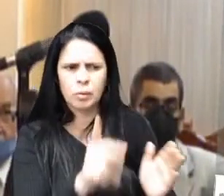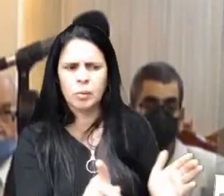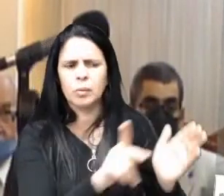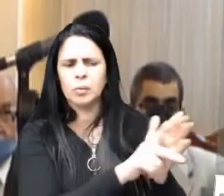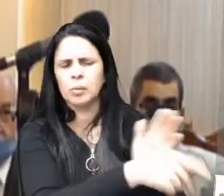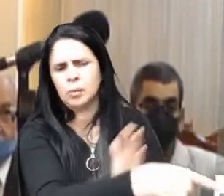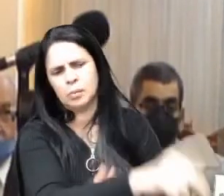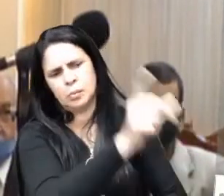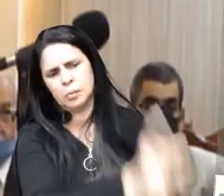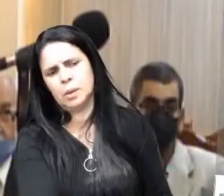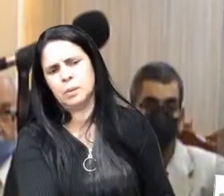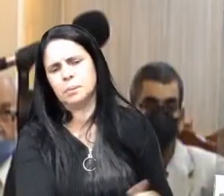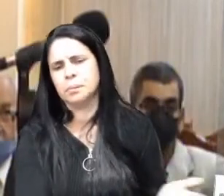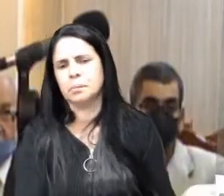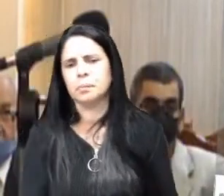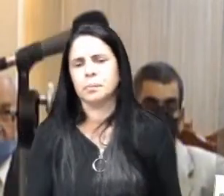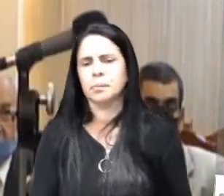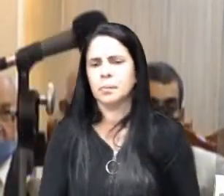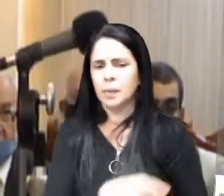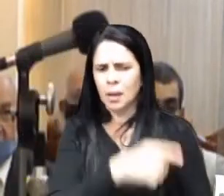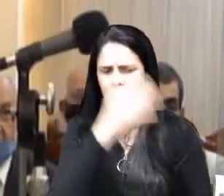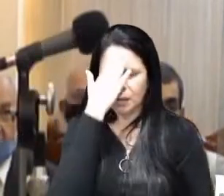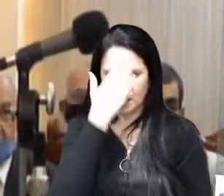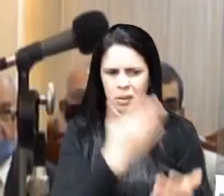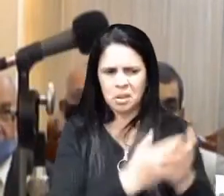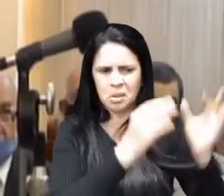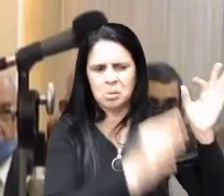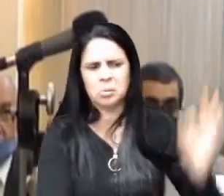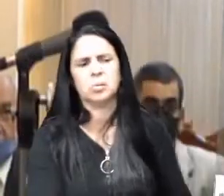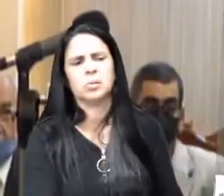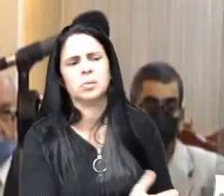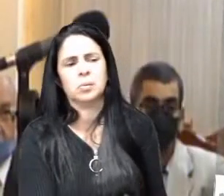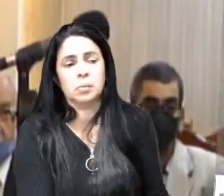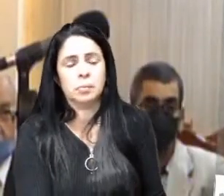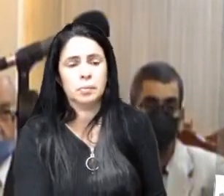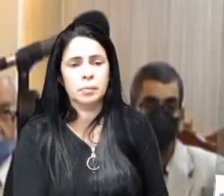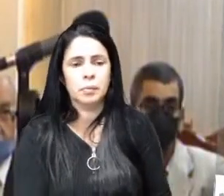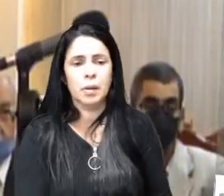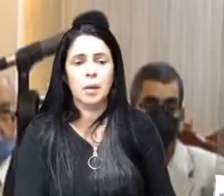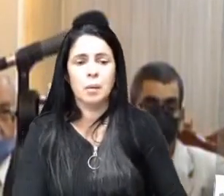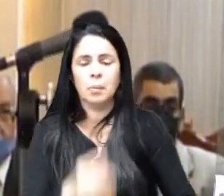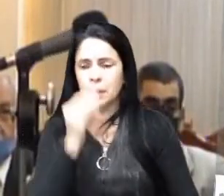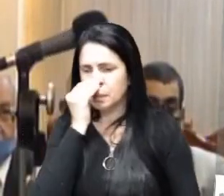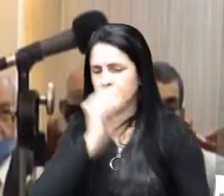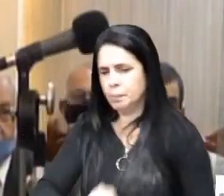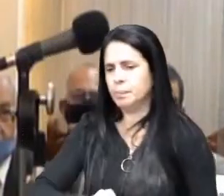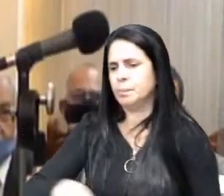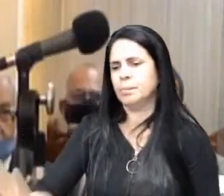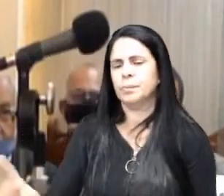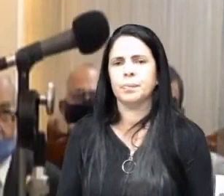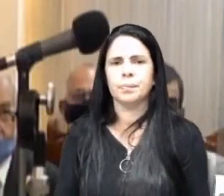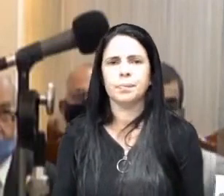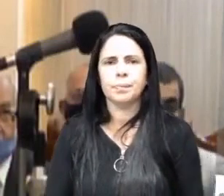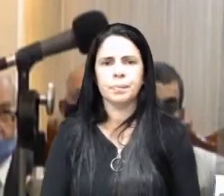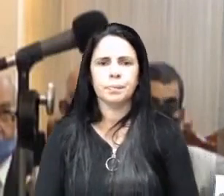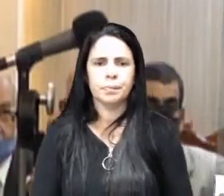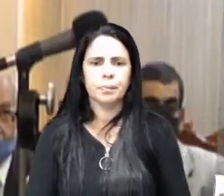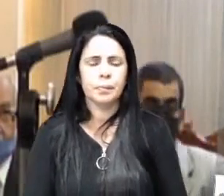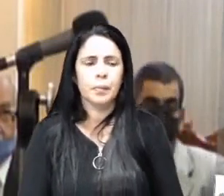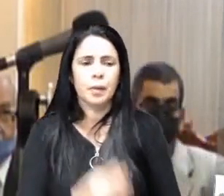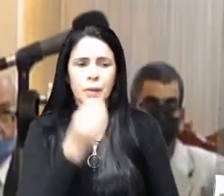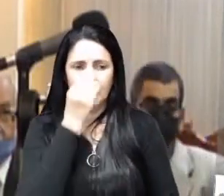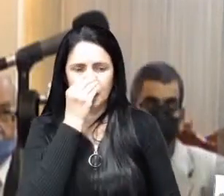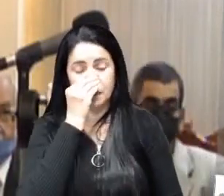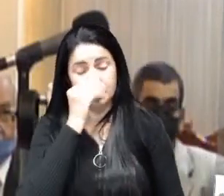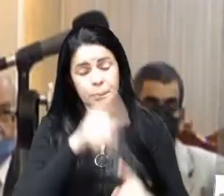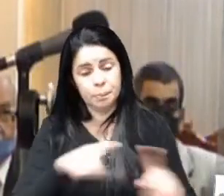eram justos e desprezavam os outros. Né?